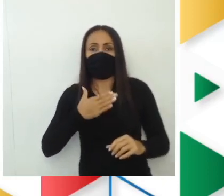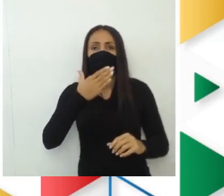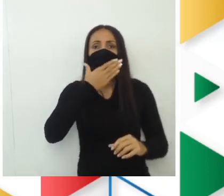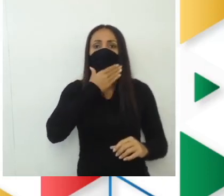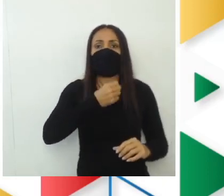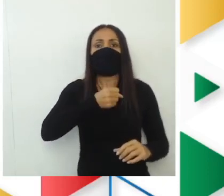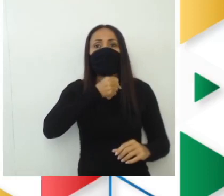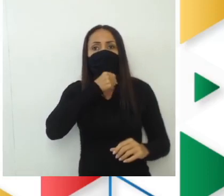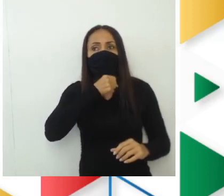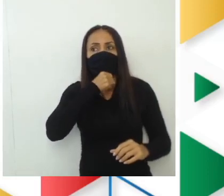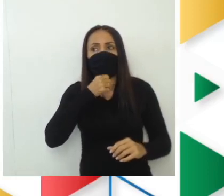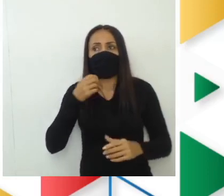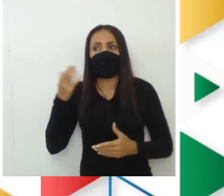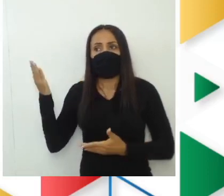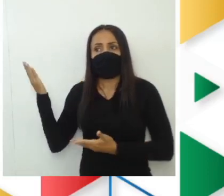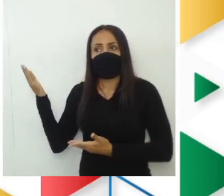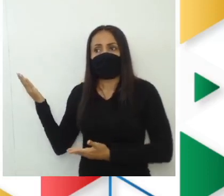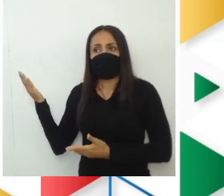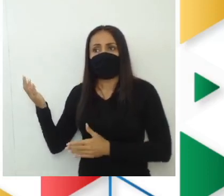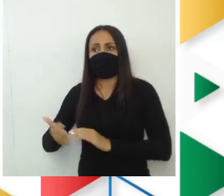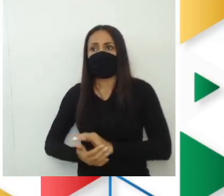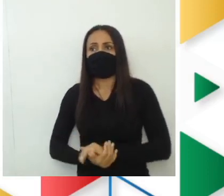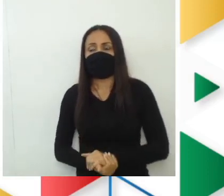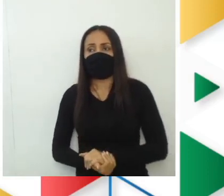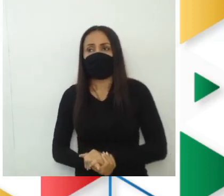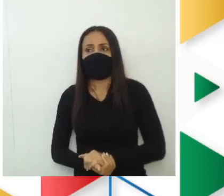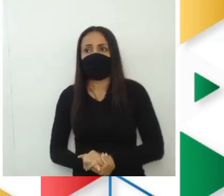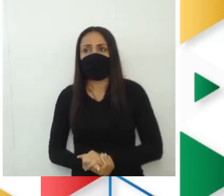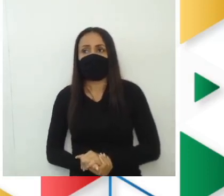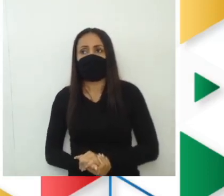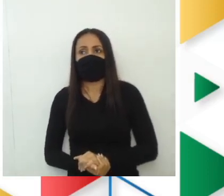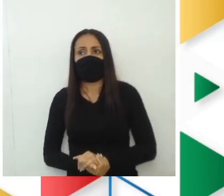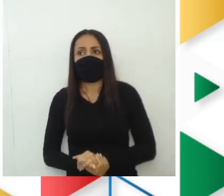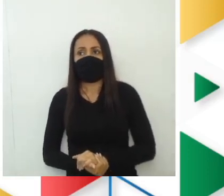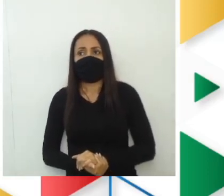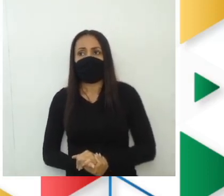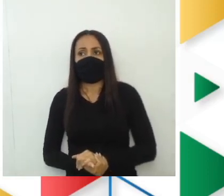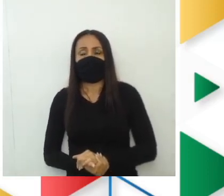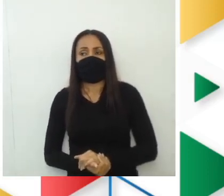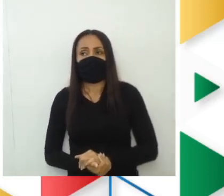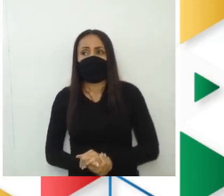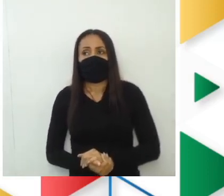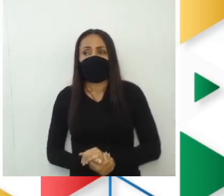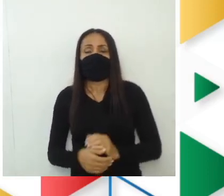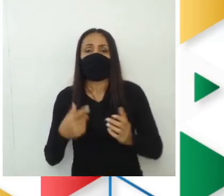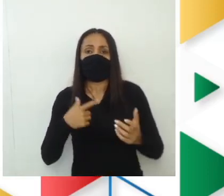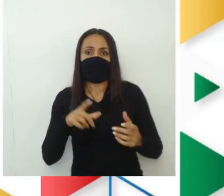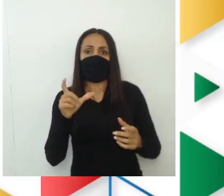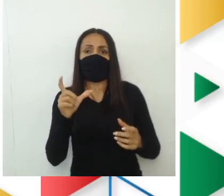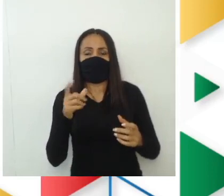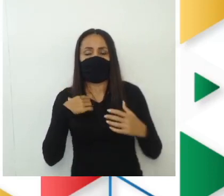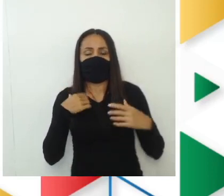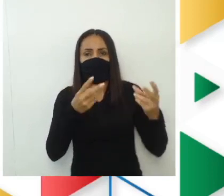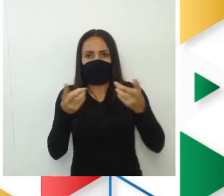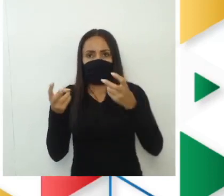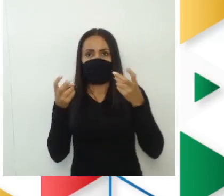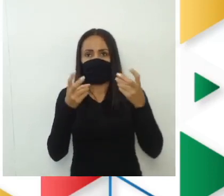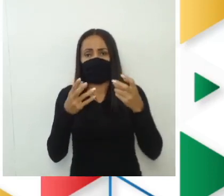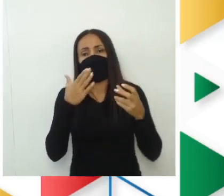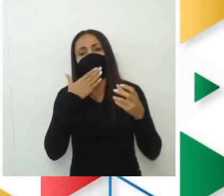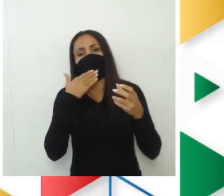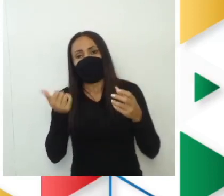é uma medida, ok? Inclusive serve para a gente determinar melhor idade, as pessoas